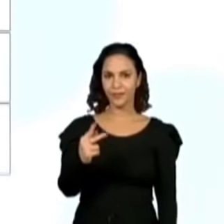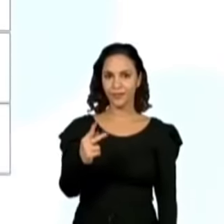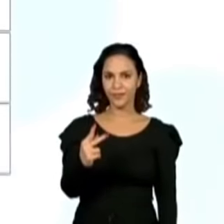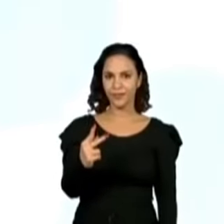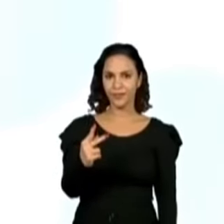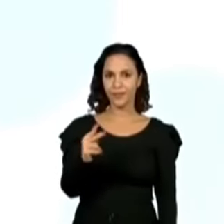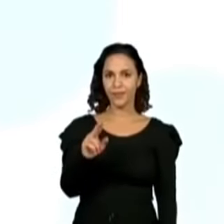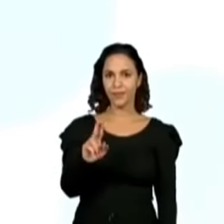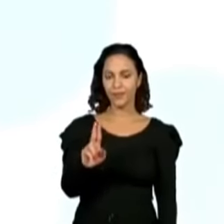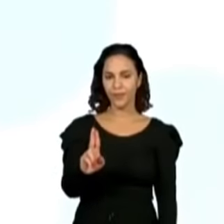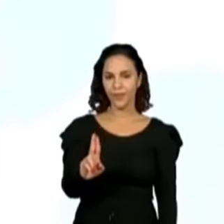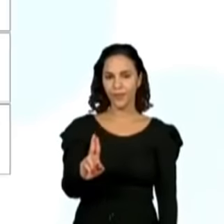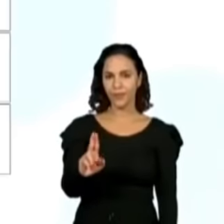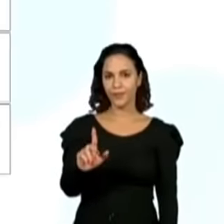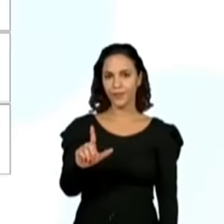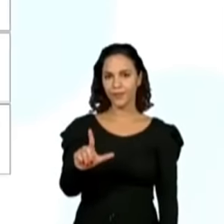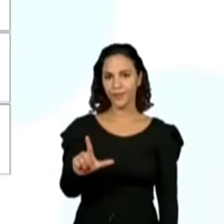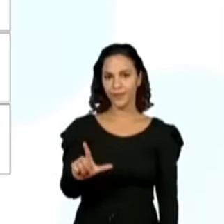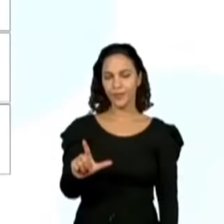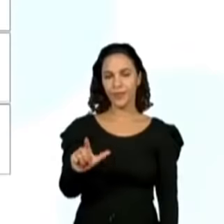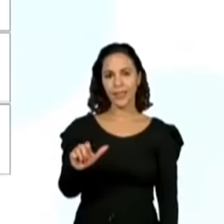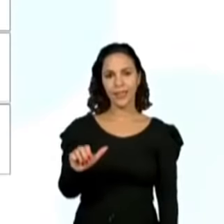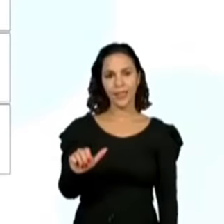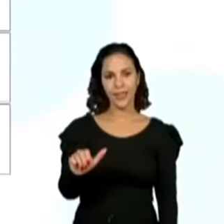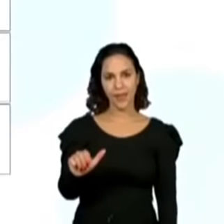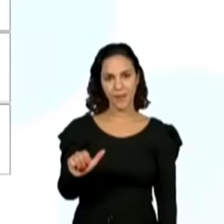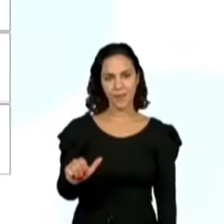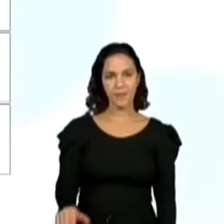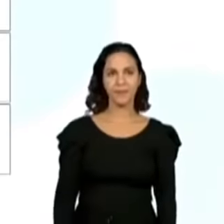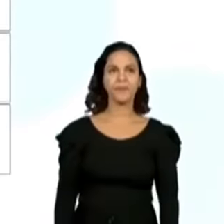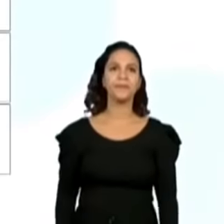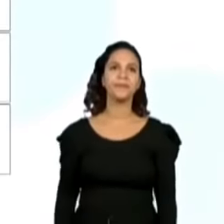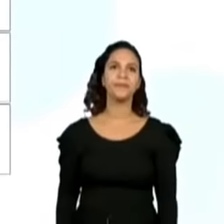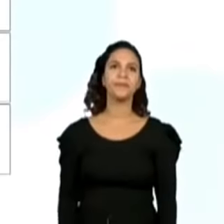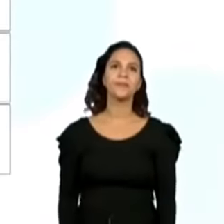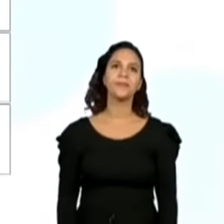Escápula na tela seguinte, a lista de ossos segue.